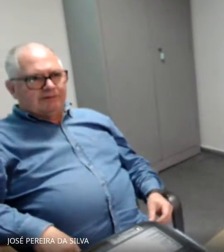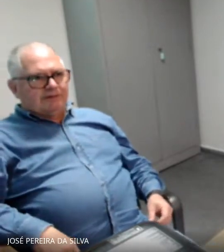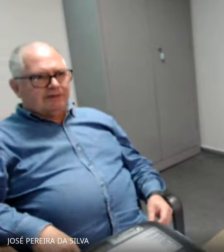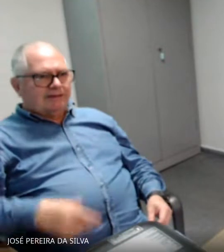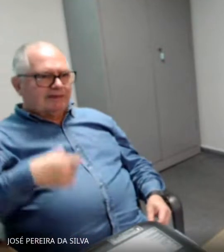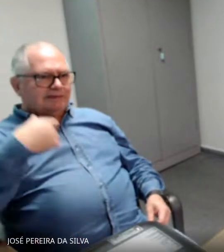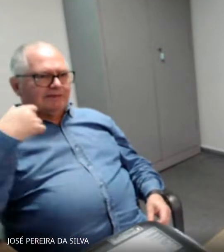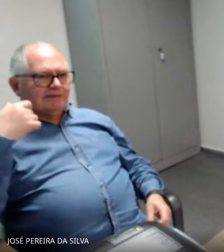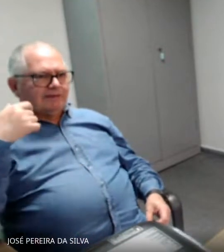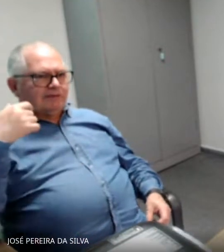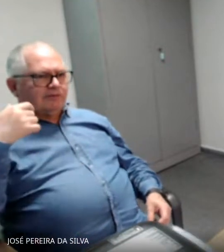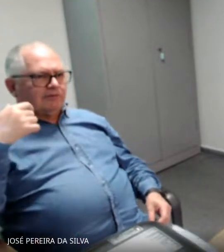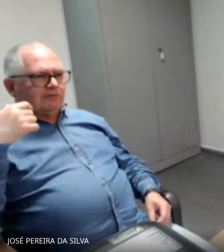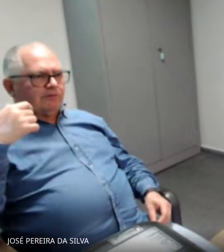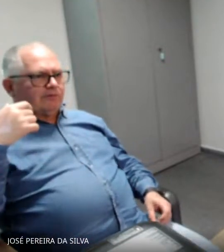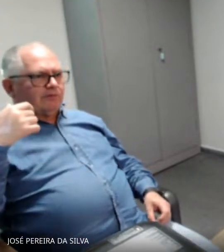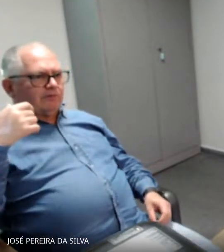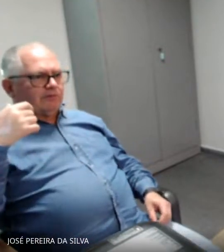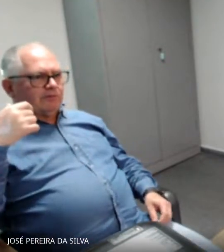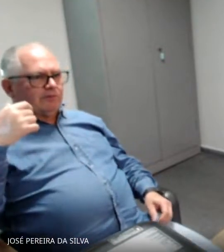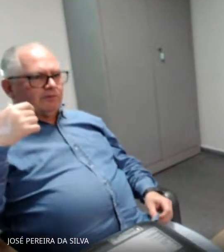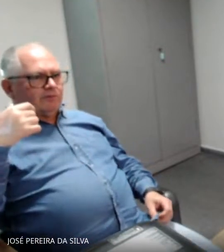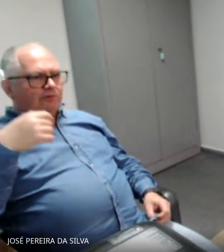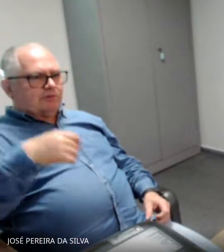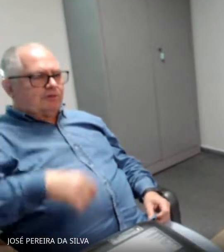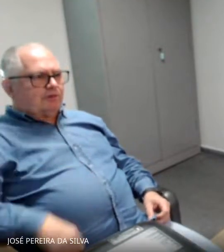têm neurônios. Delgado. Sim, delgado.